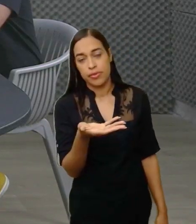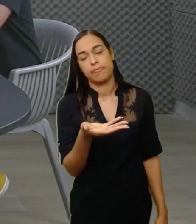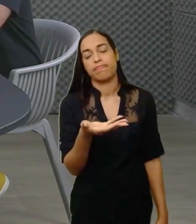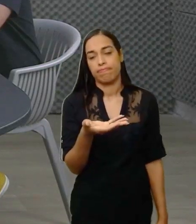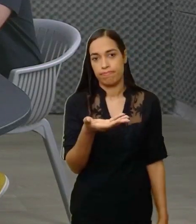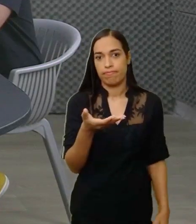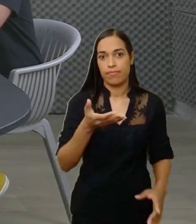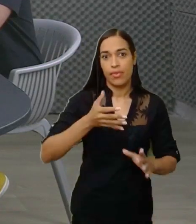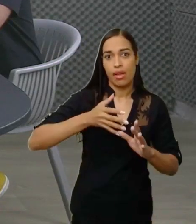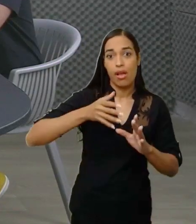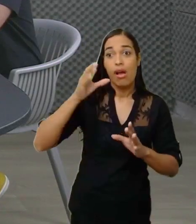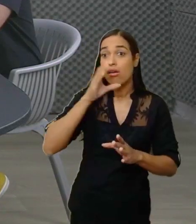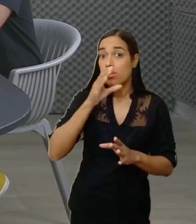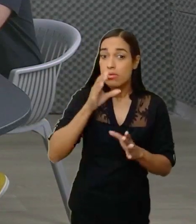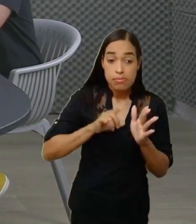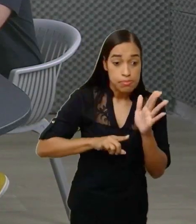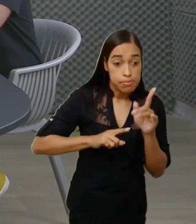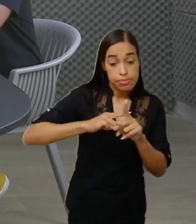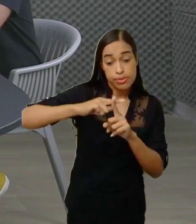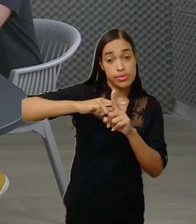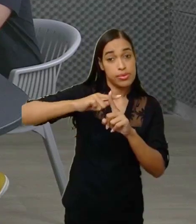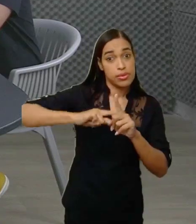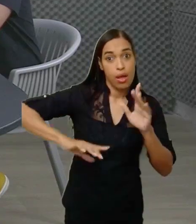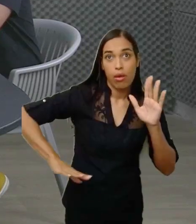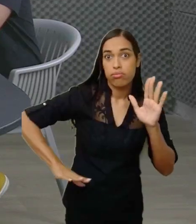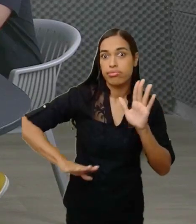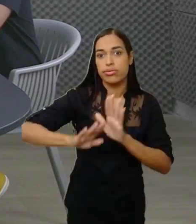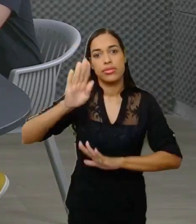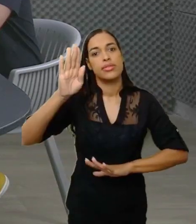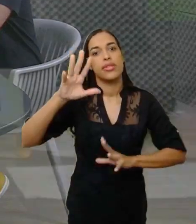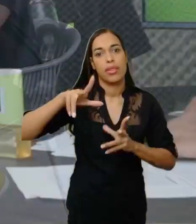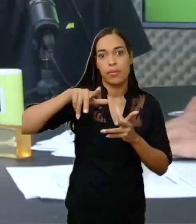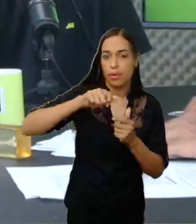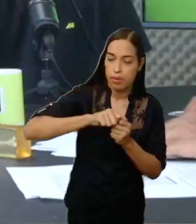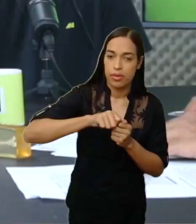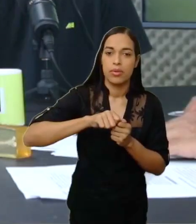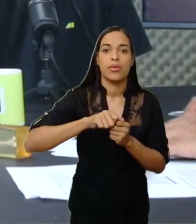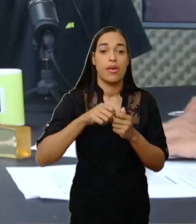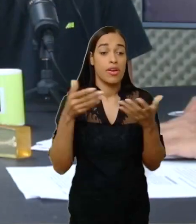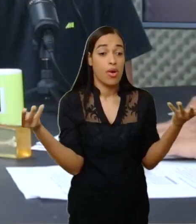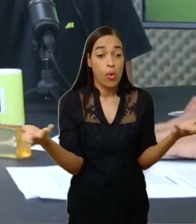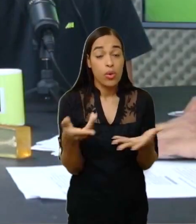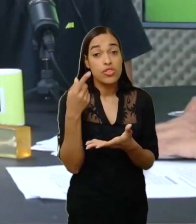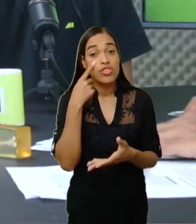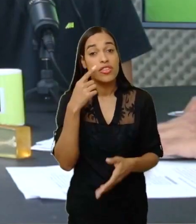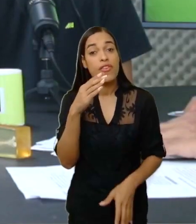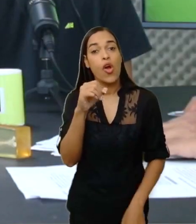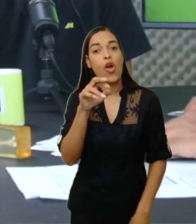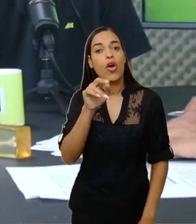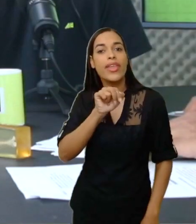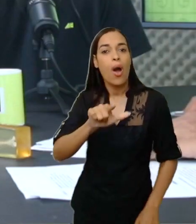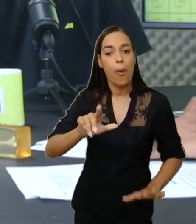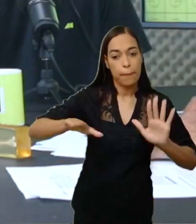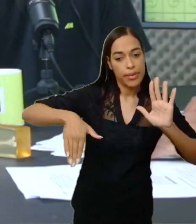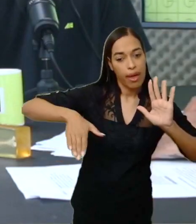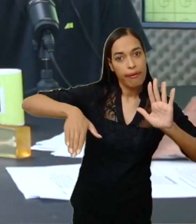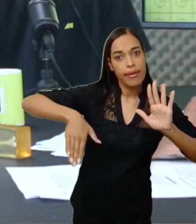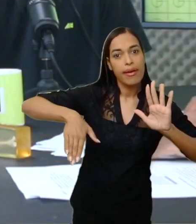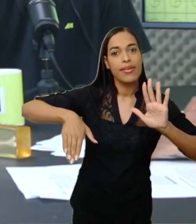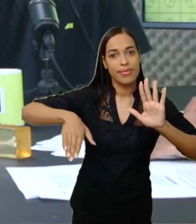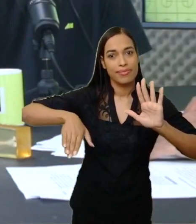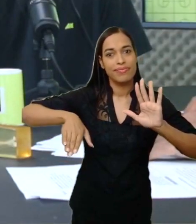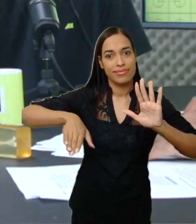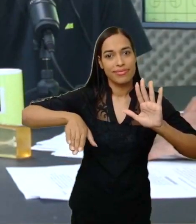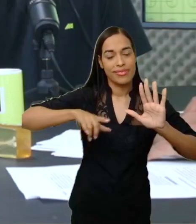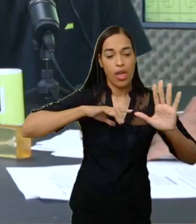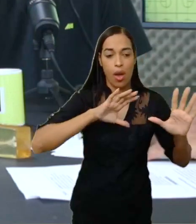com aquecimento global, a gente vê aí o branqueamento dos corais, né? Os corais, eles são uma colônia,